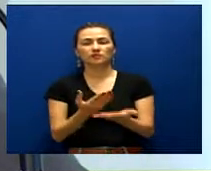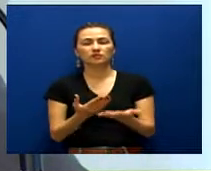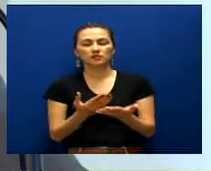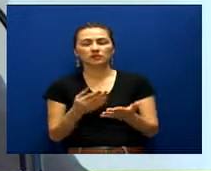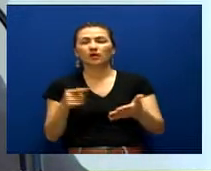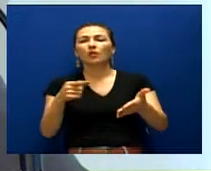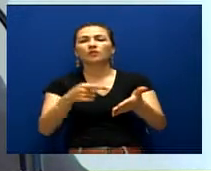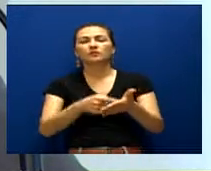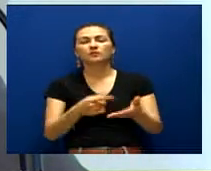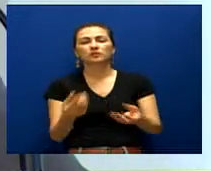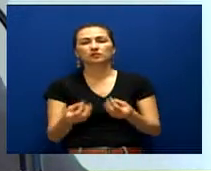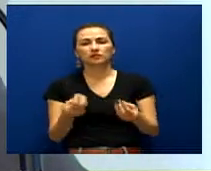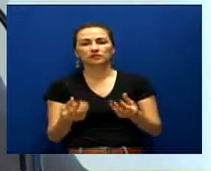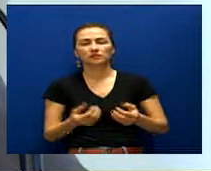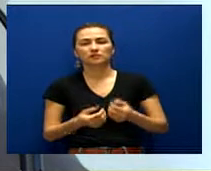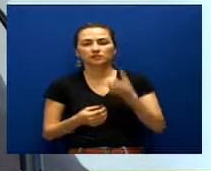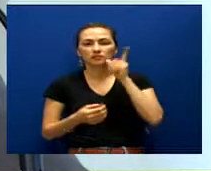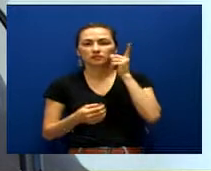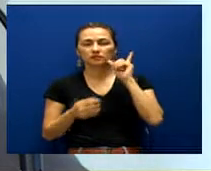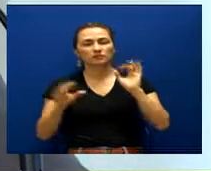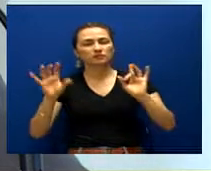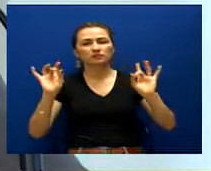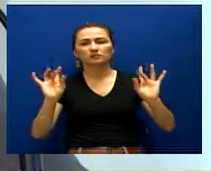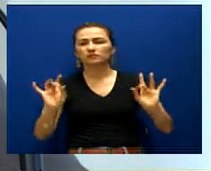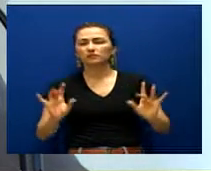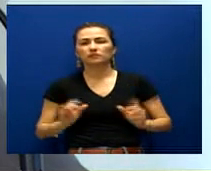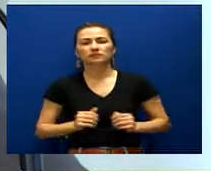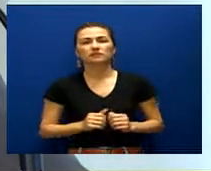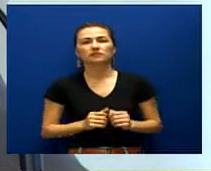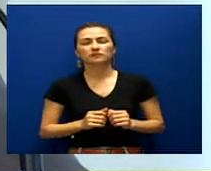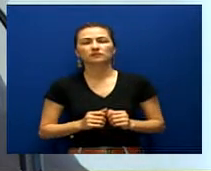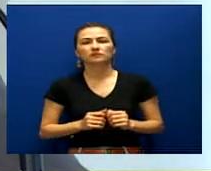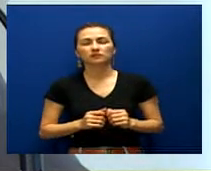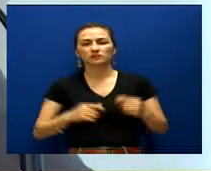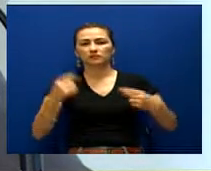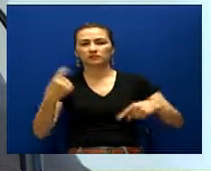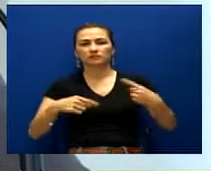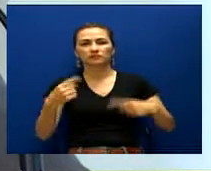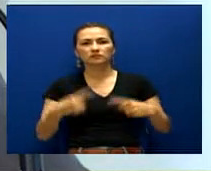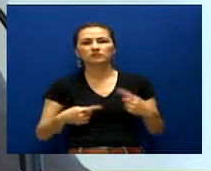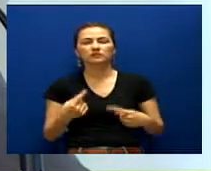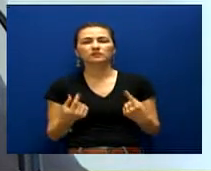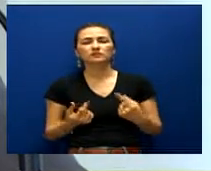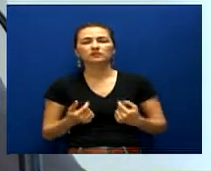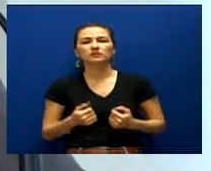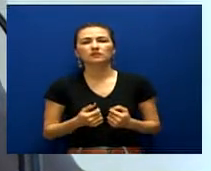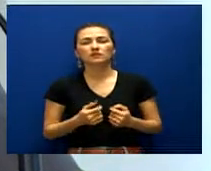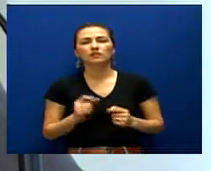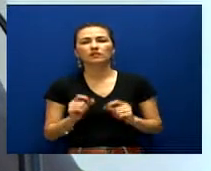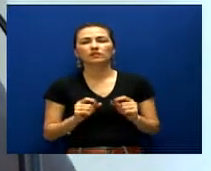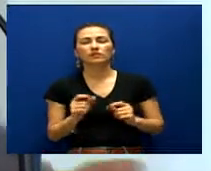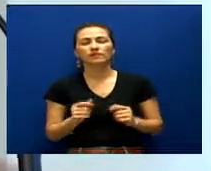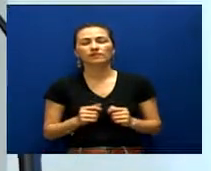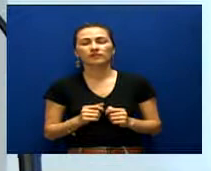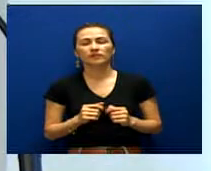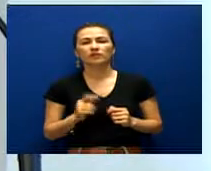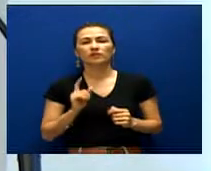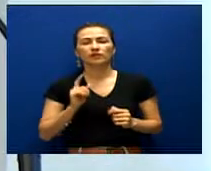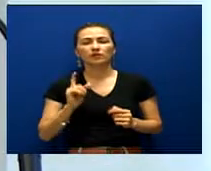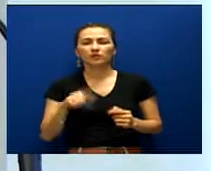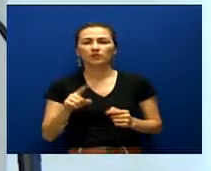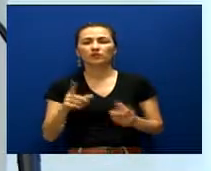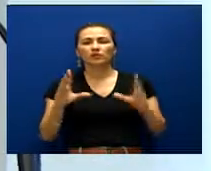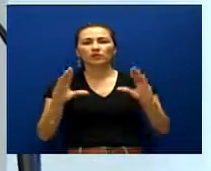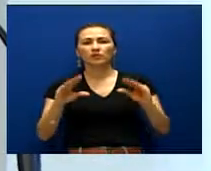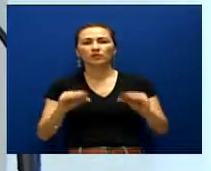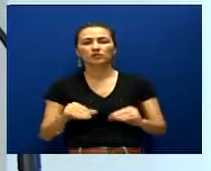aqui foi um momento muito especial, quando discutimos, debatemos até quase às 11 horas da noite,